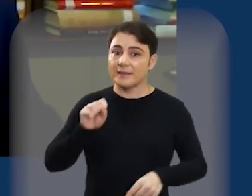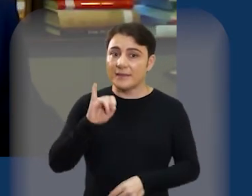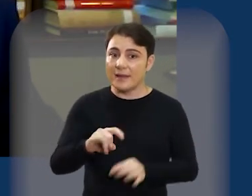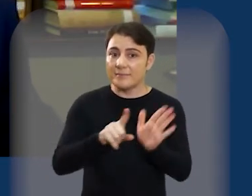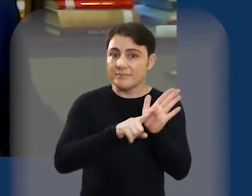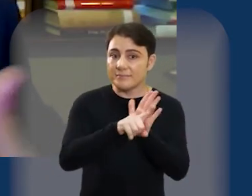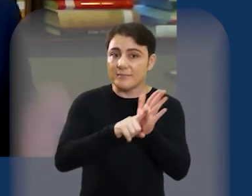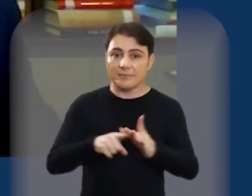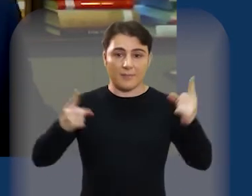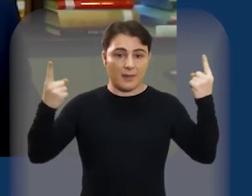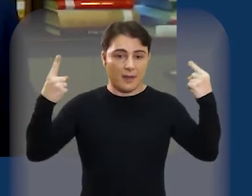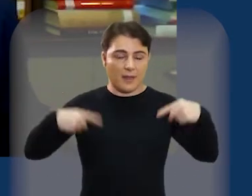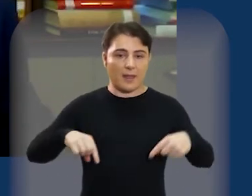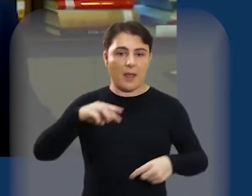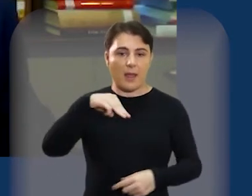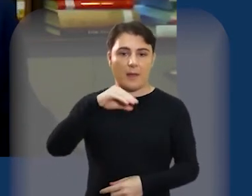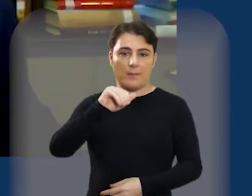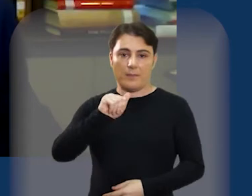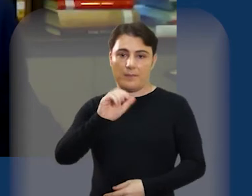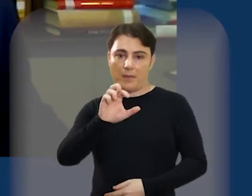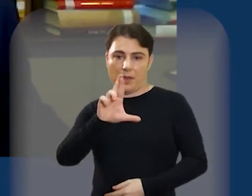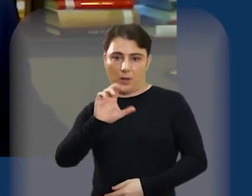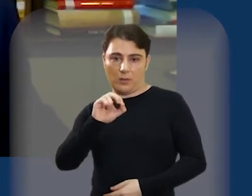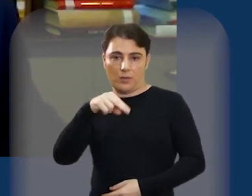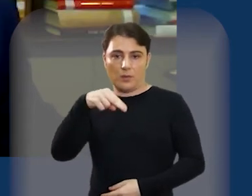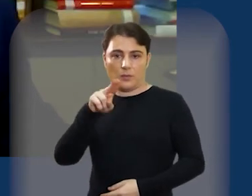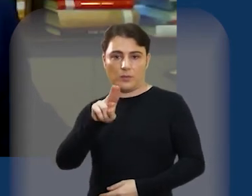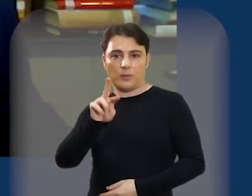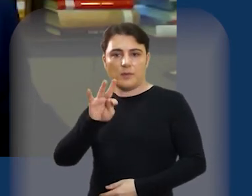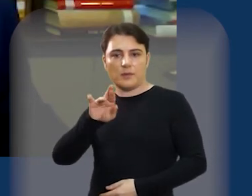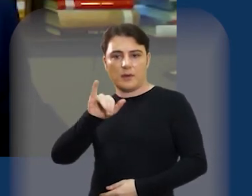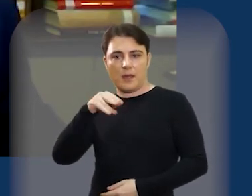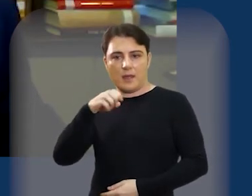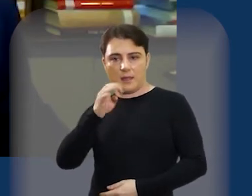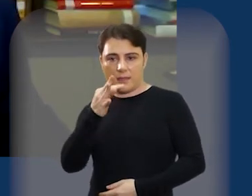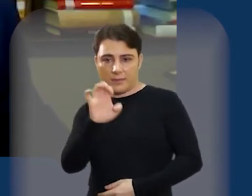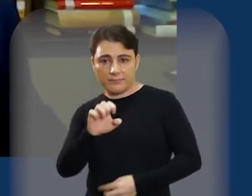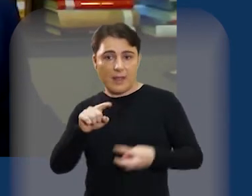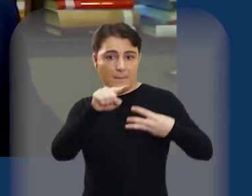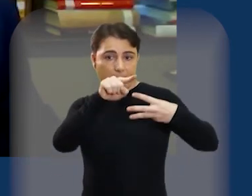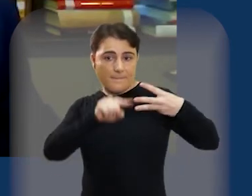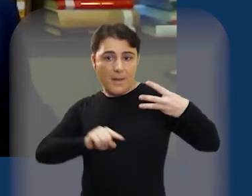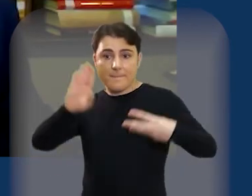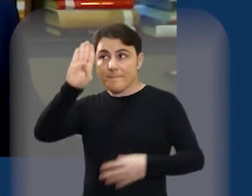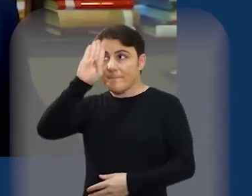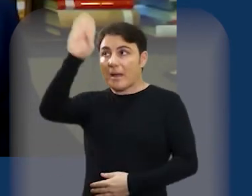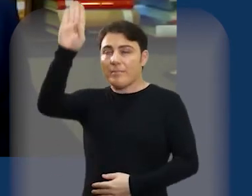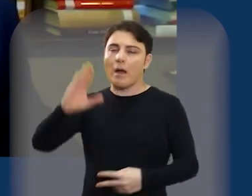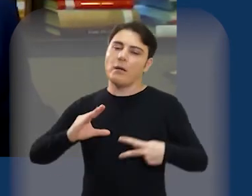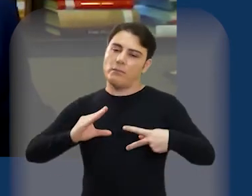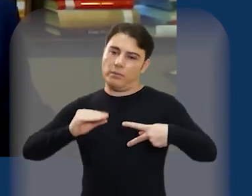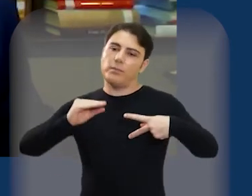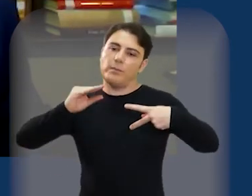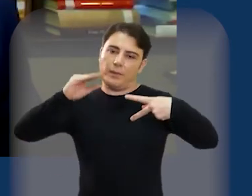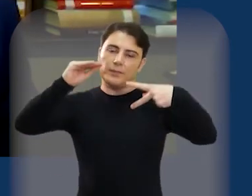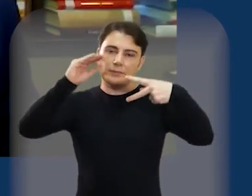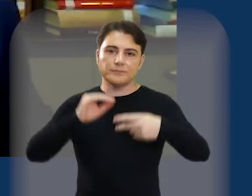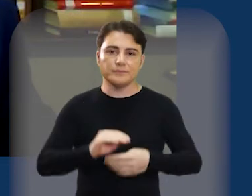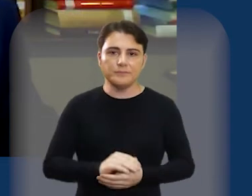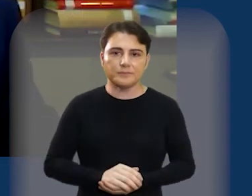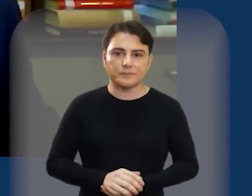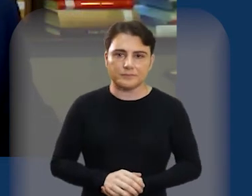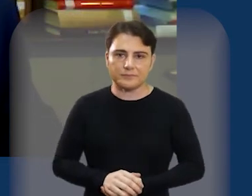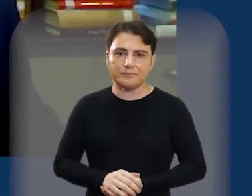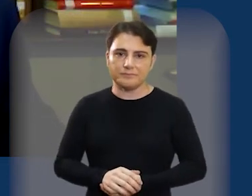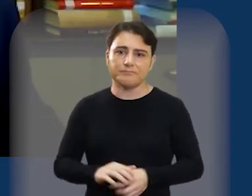o que mais dá saciedade são as proteínas. Por isso, quando termina o jejum, o ideal é uma ingesta